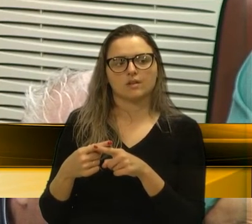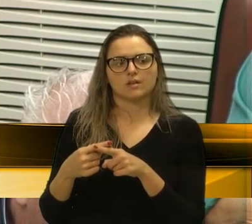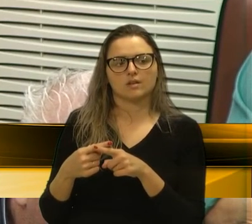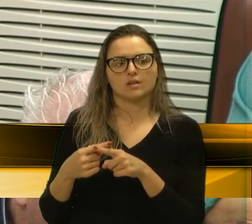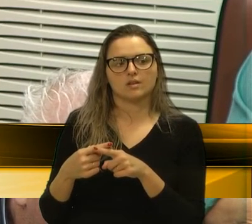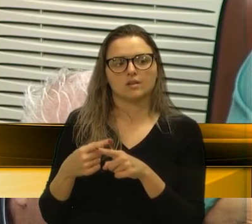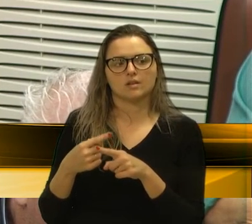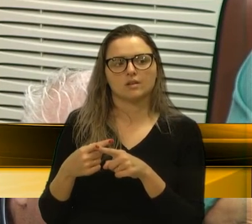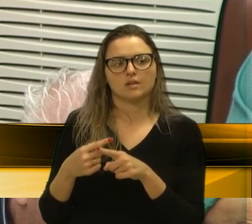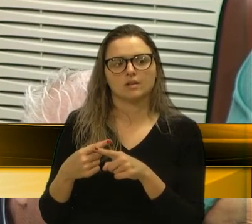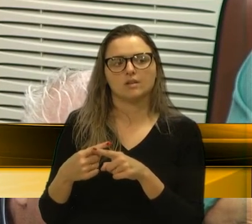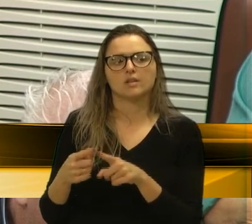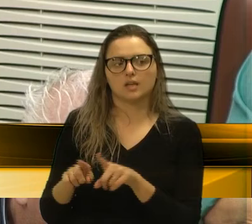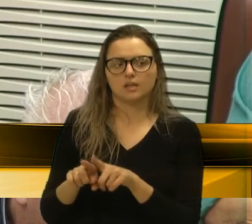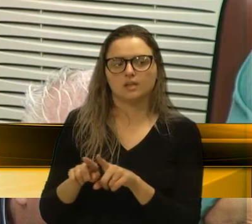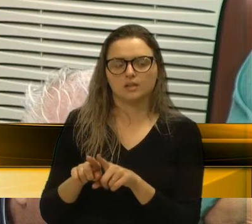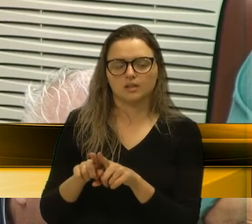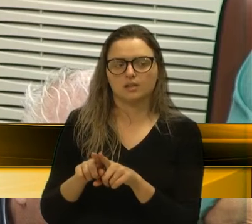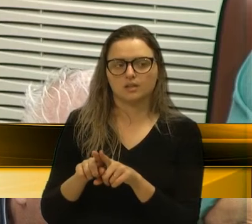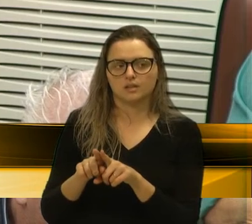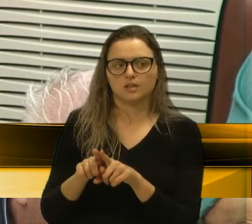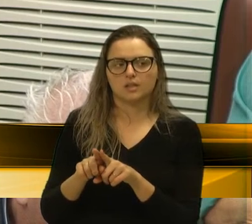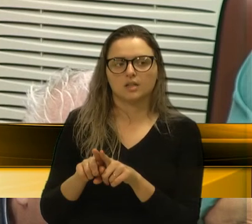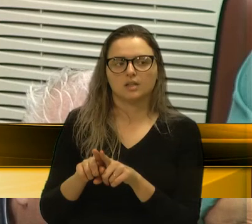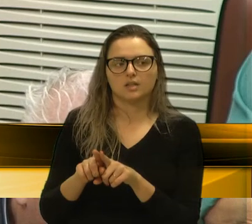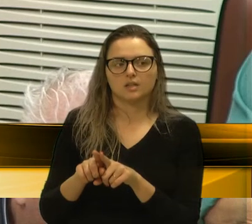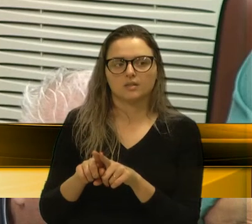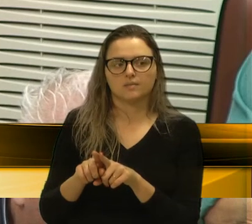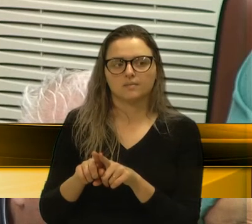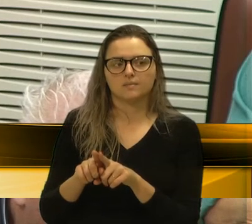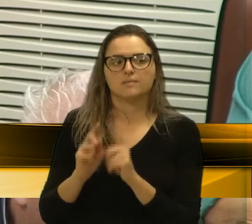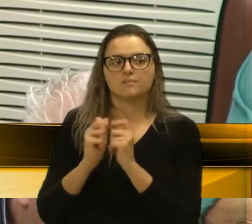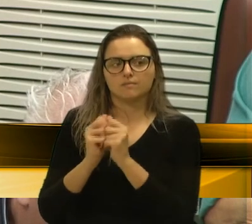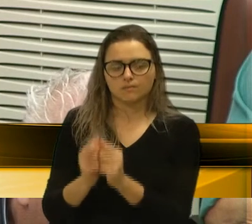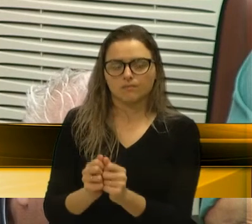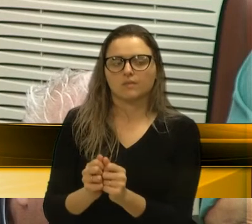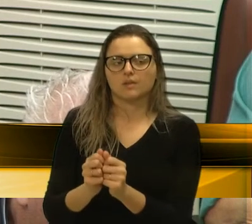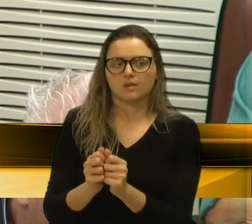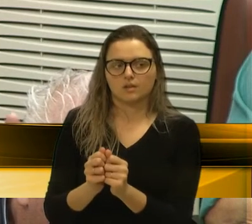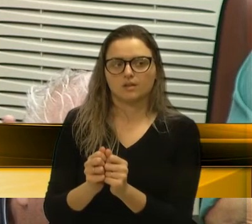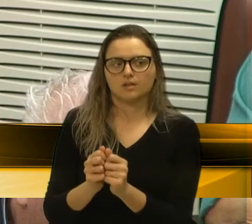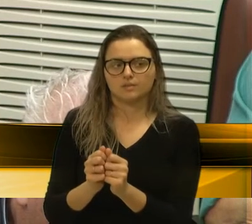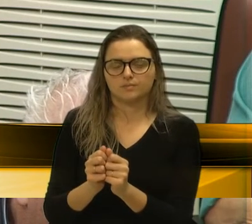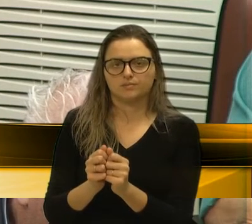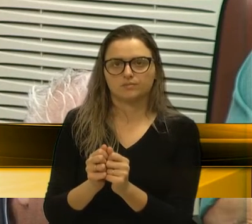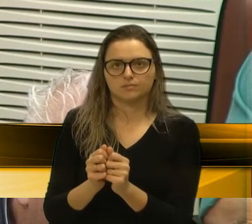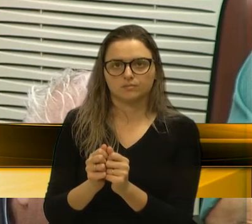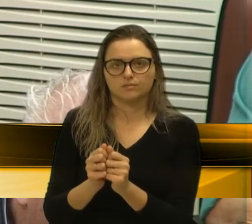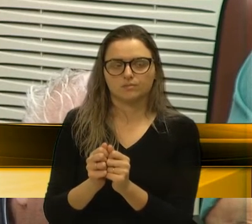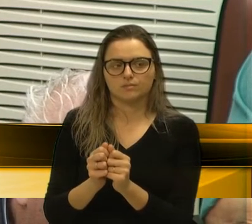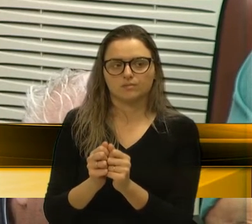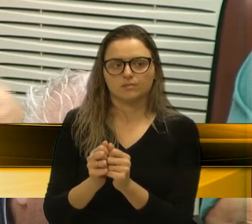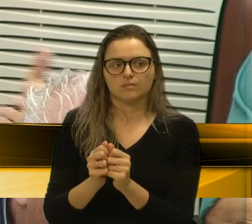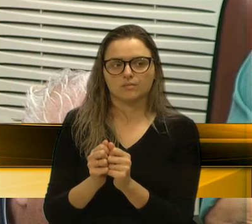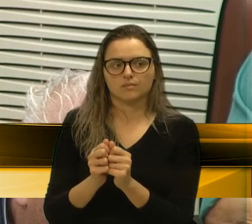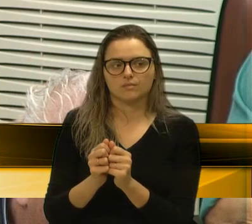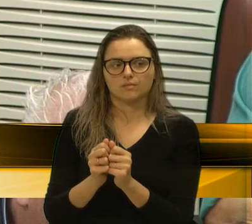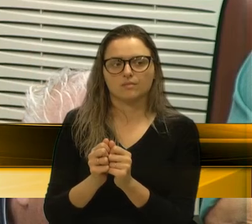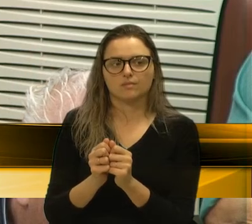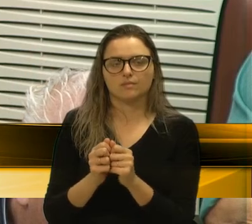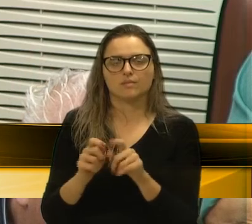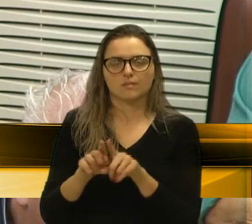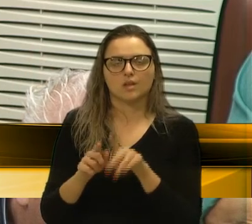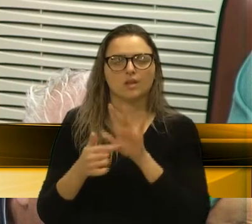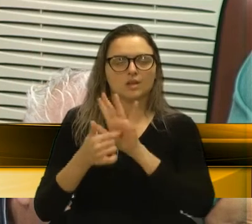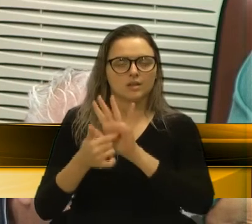agir. E o que mais nos deixa apavorados, vereador Eloy, quem não defende o Estado Democrático de Direito ou que prega a